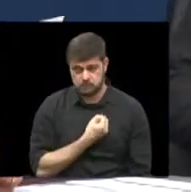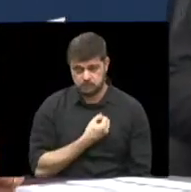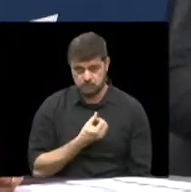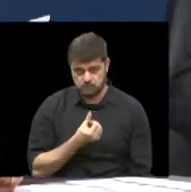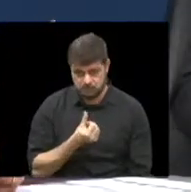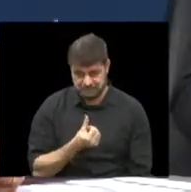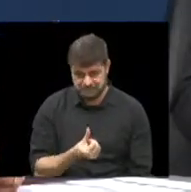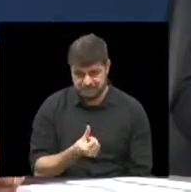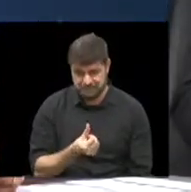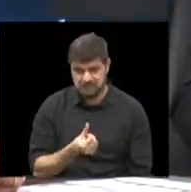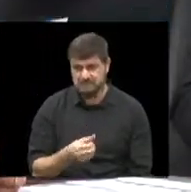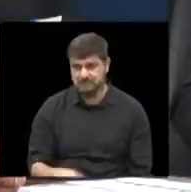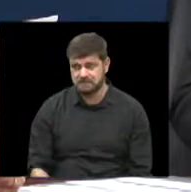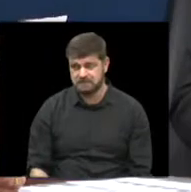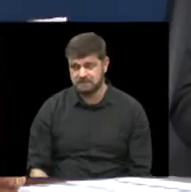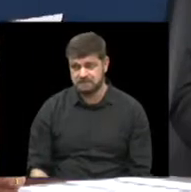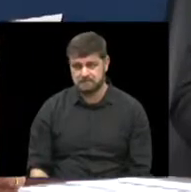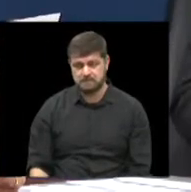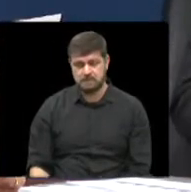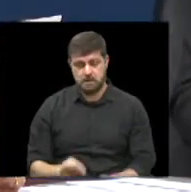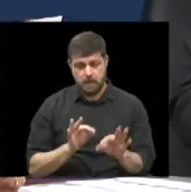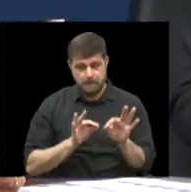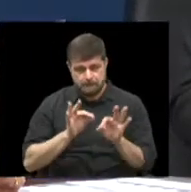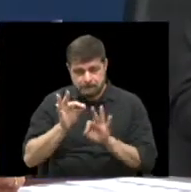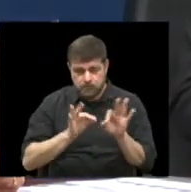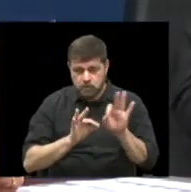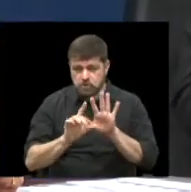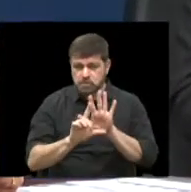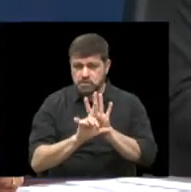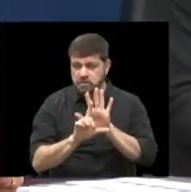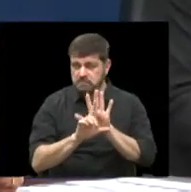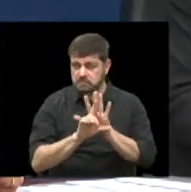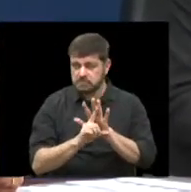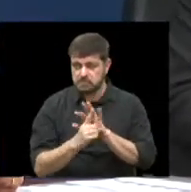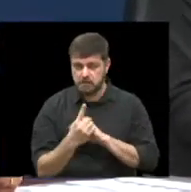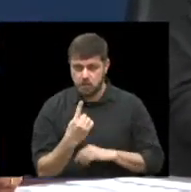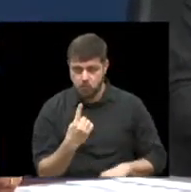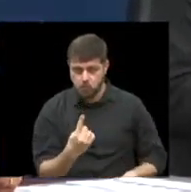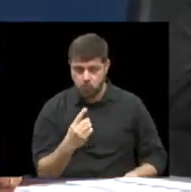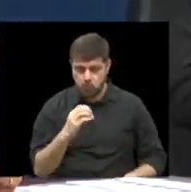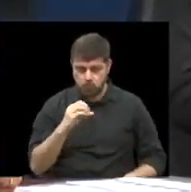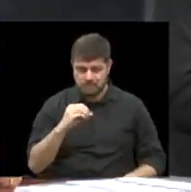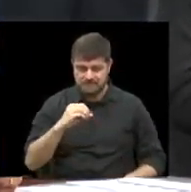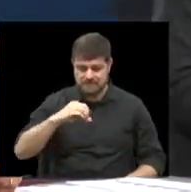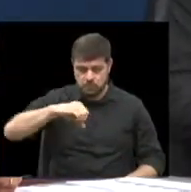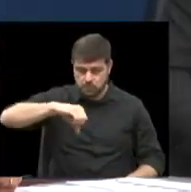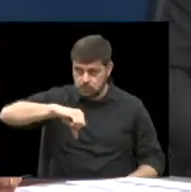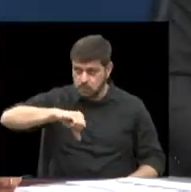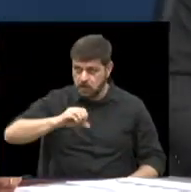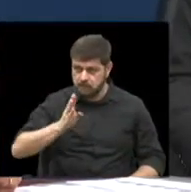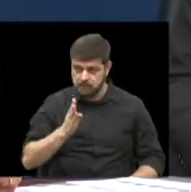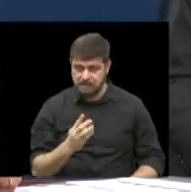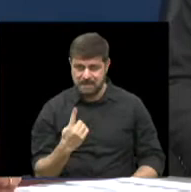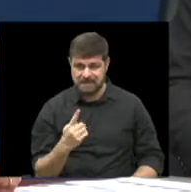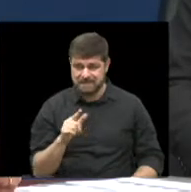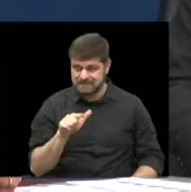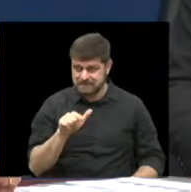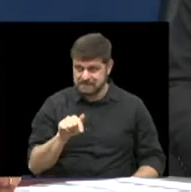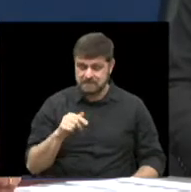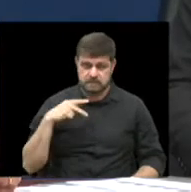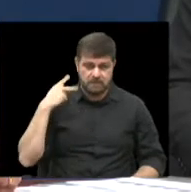Item 6. Turno único de discussão e votação do projeto de lei 109/2017, processo